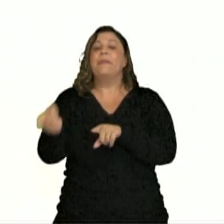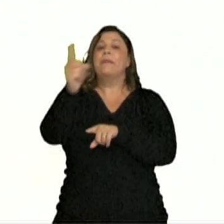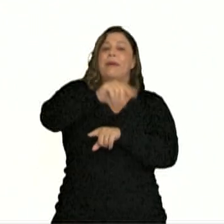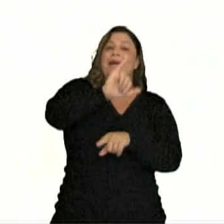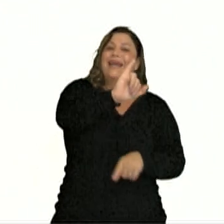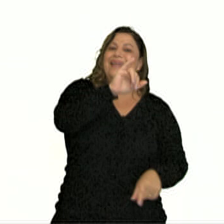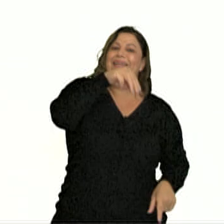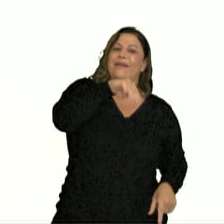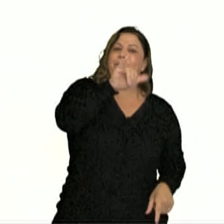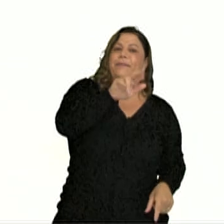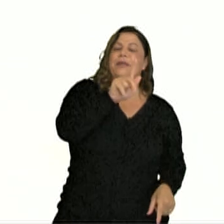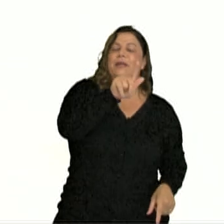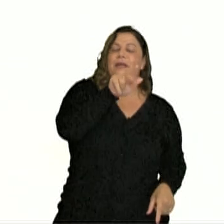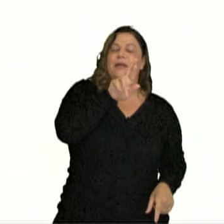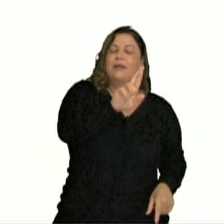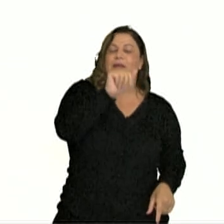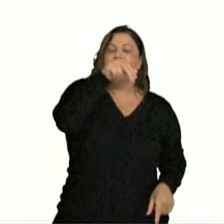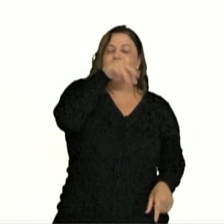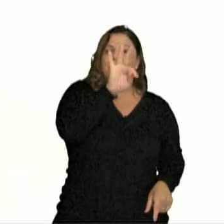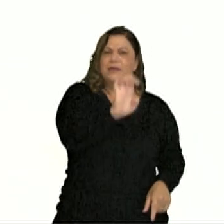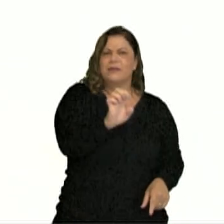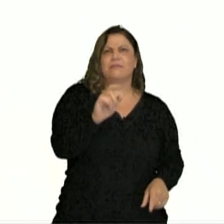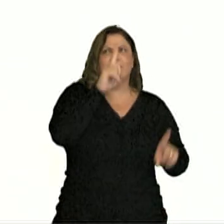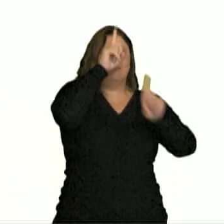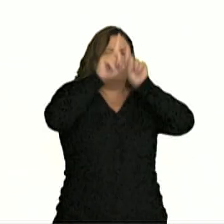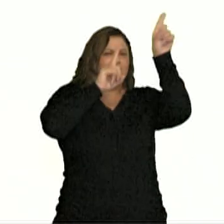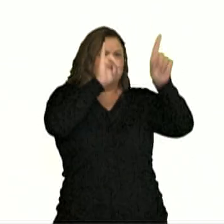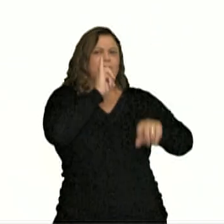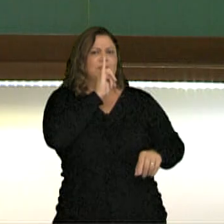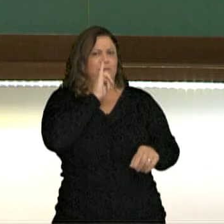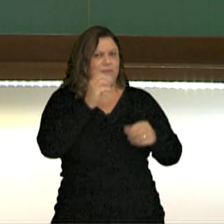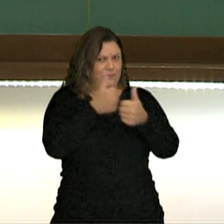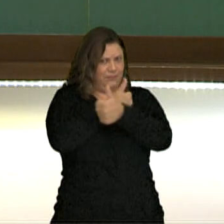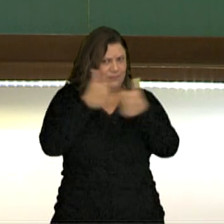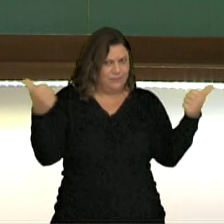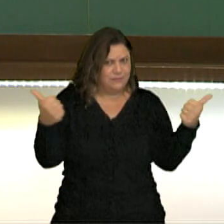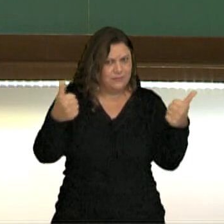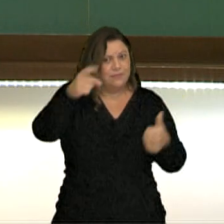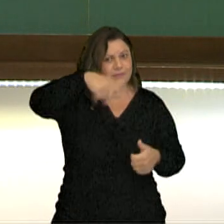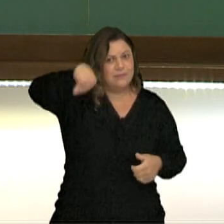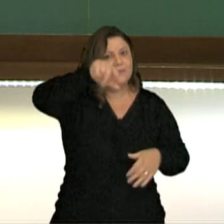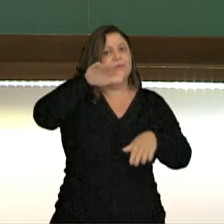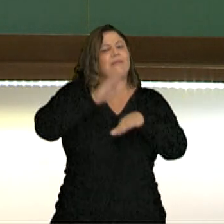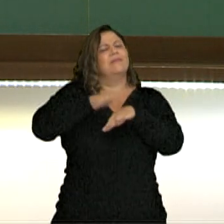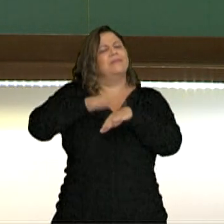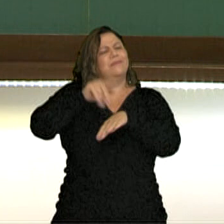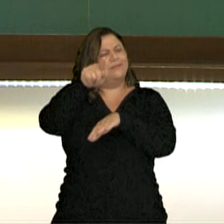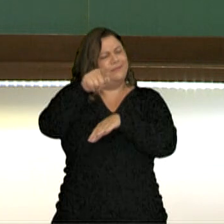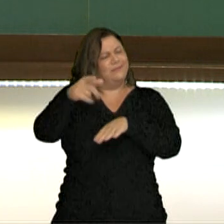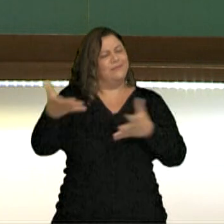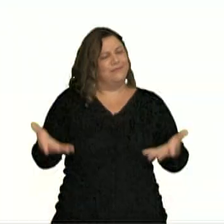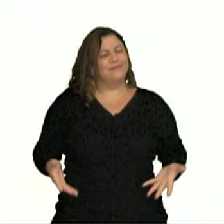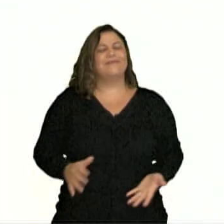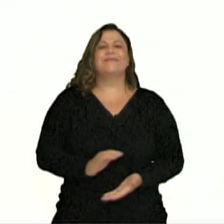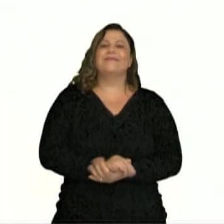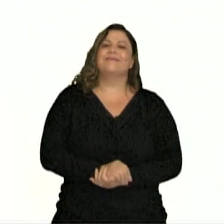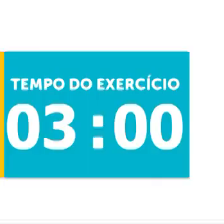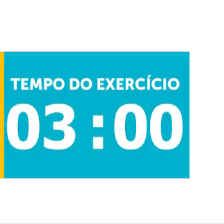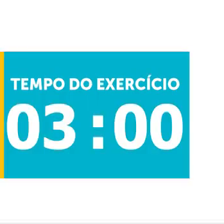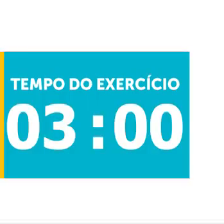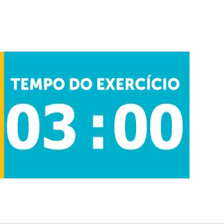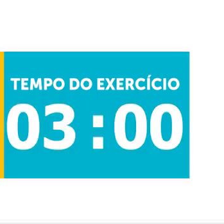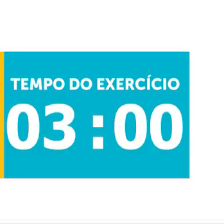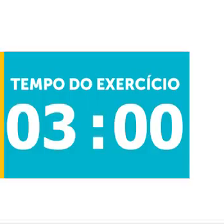imigrante e cita um exemplo, inventa aí um exemplo, tá bom? Então agora é a sua vez de participar da aula, vamos lá?